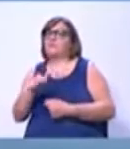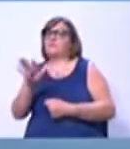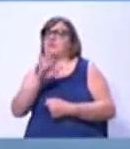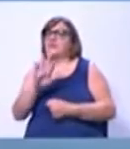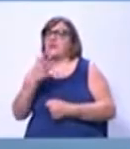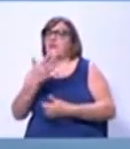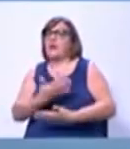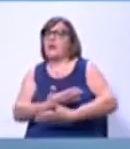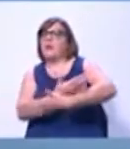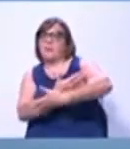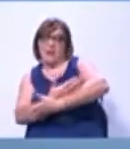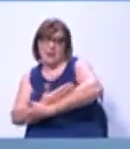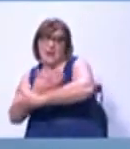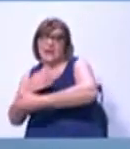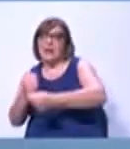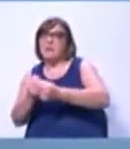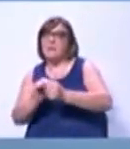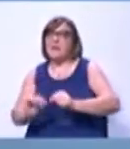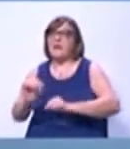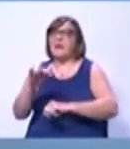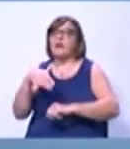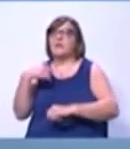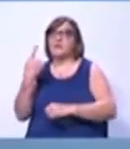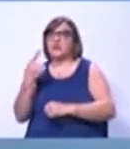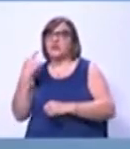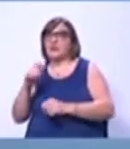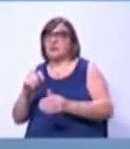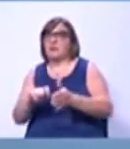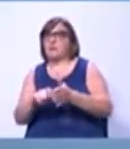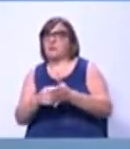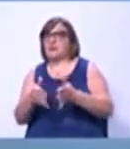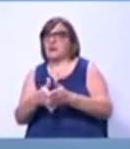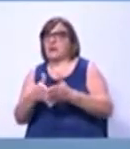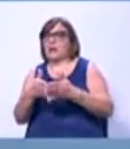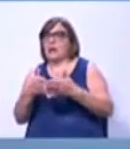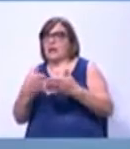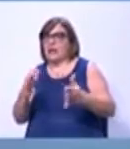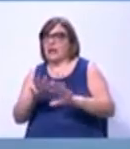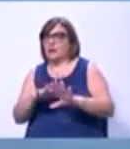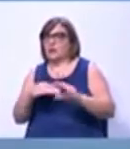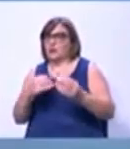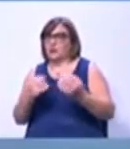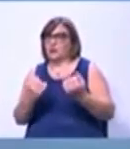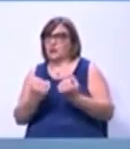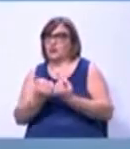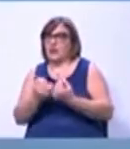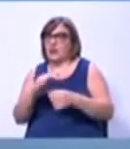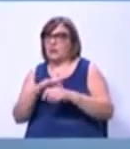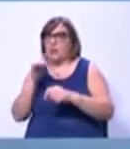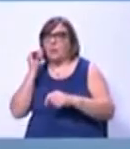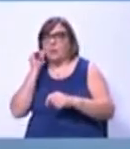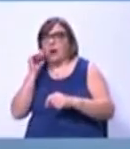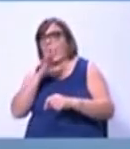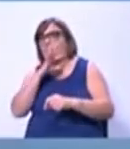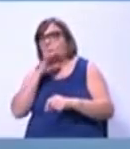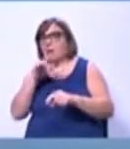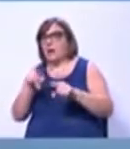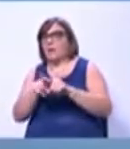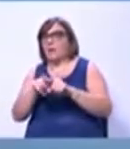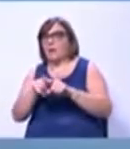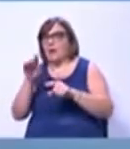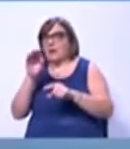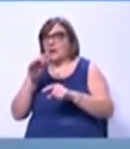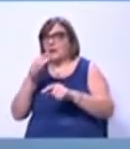se calhar o bebê está a fazer o papel dele, mas depois temos uma pressão muito grande, uma pressão social sobre, sim, os pais, não é? Para saber se o